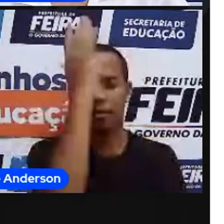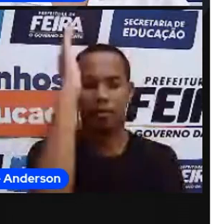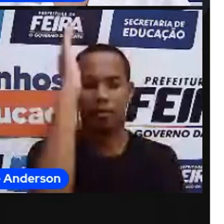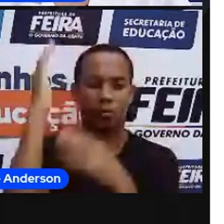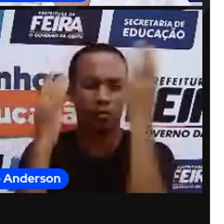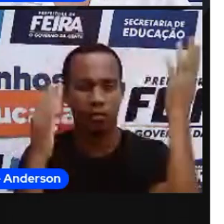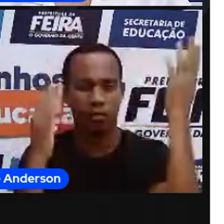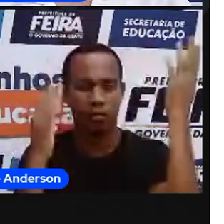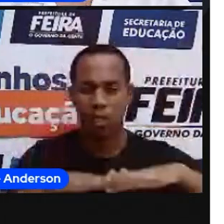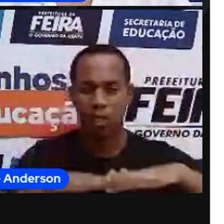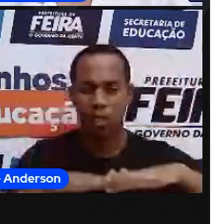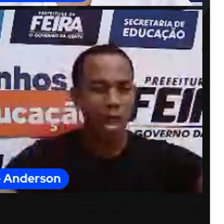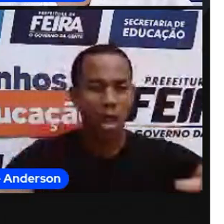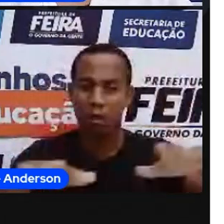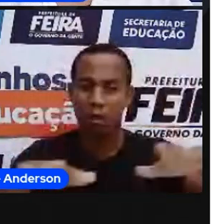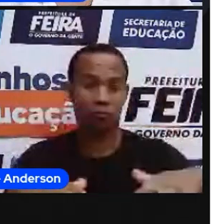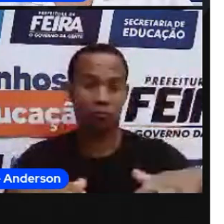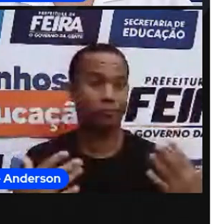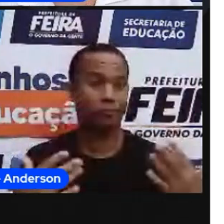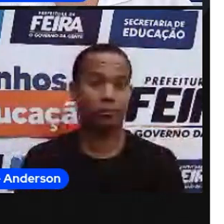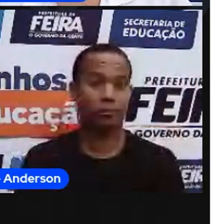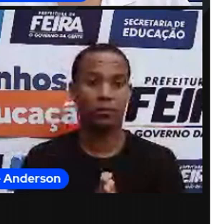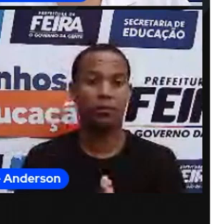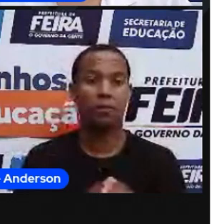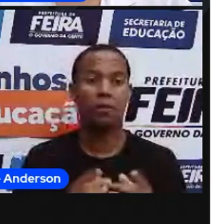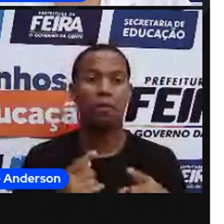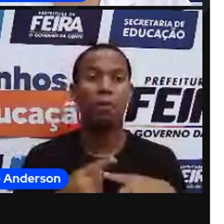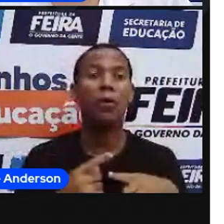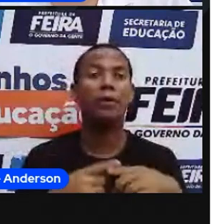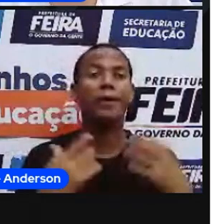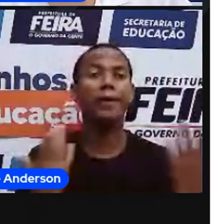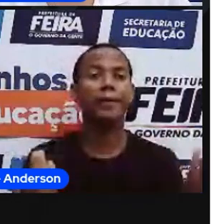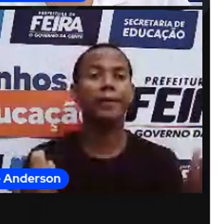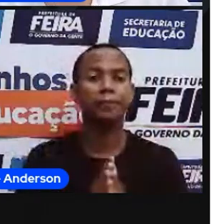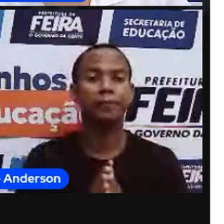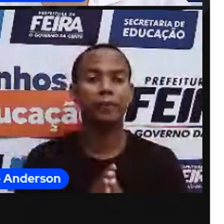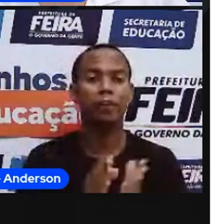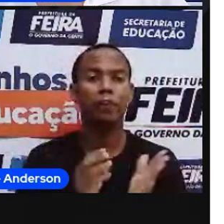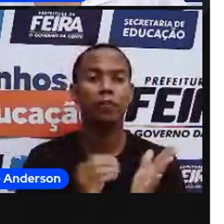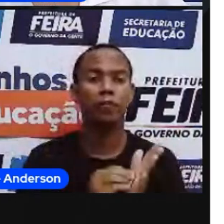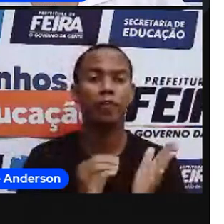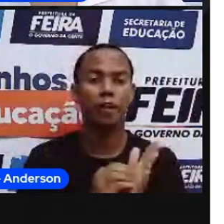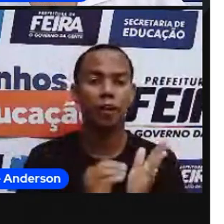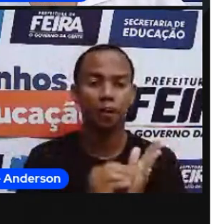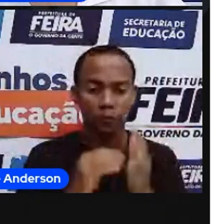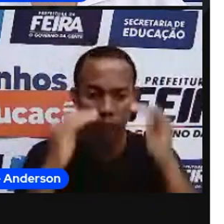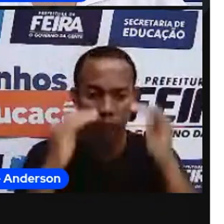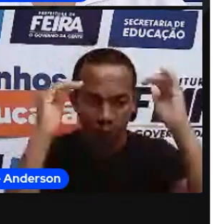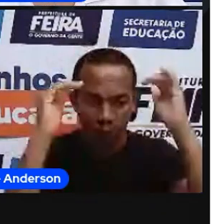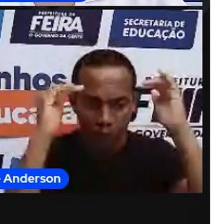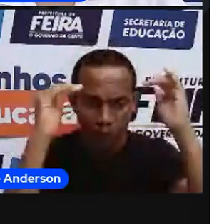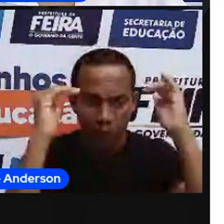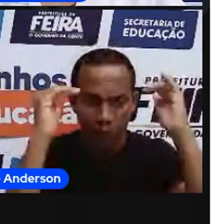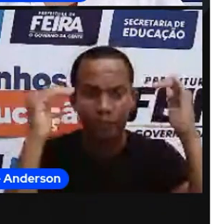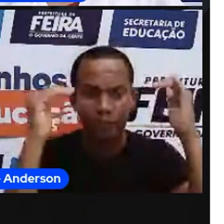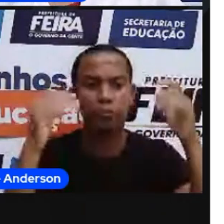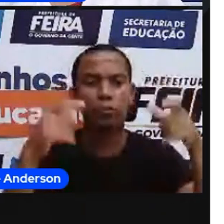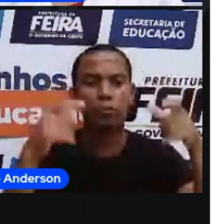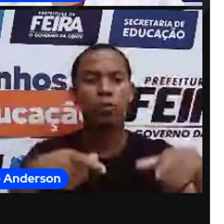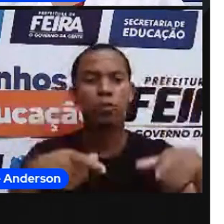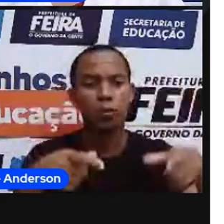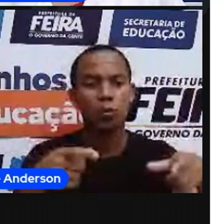aldeias. Então, por que está ocorrendo isso? Porque não existe um respeito ao